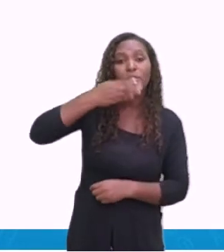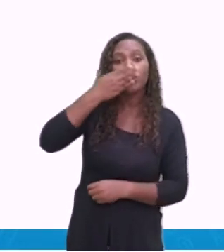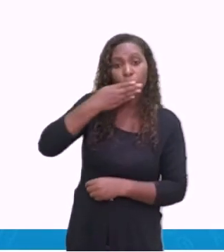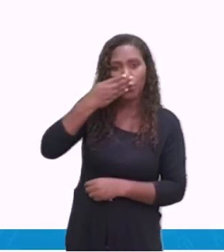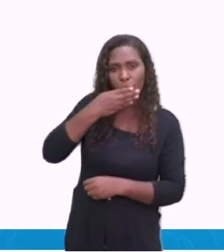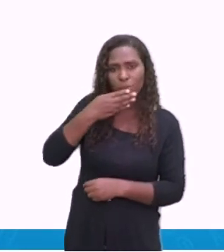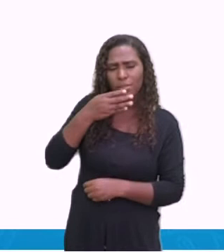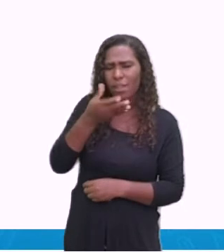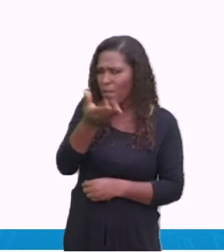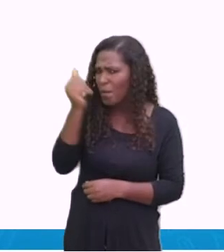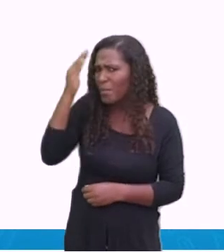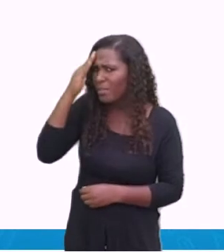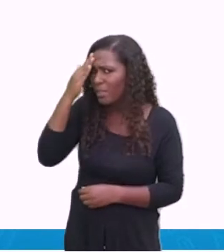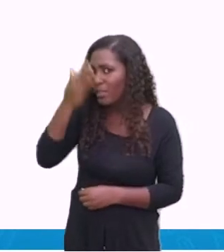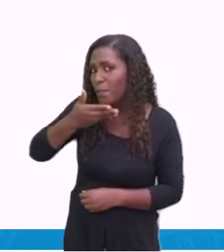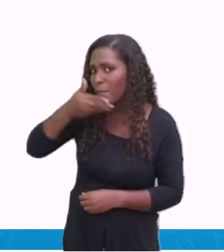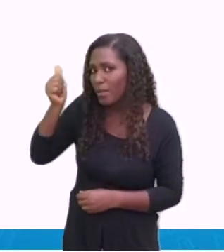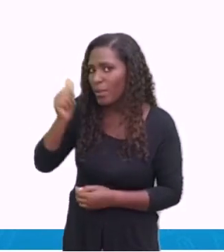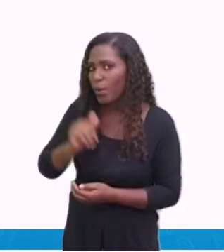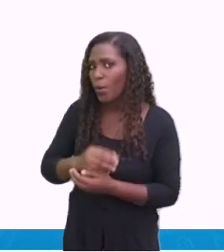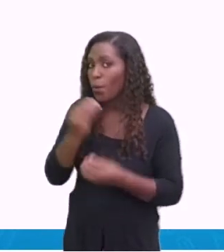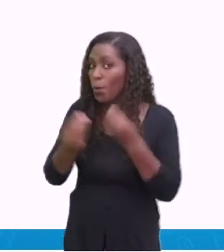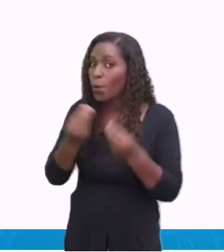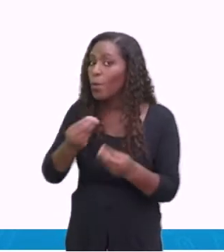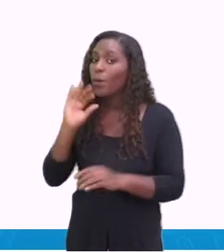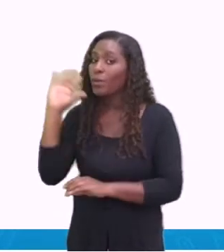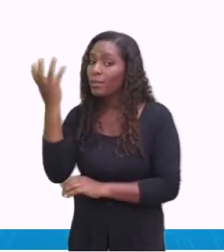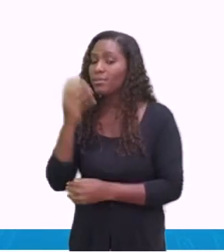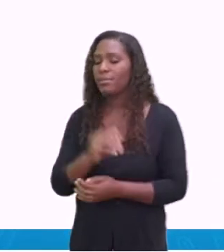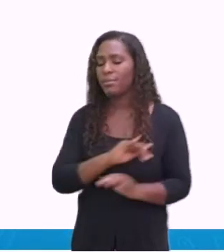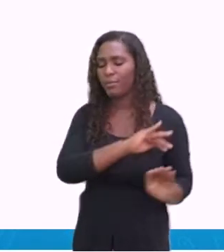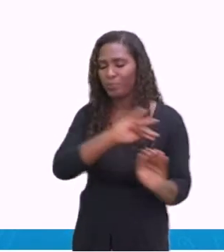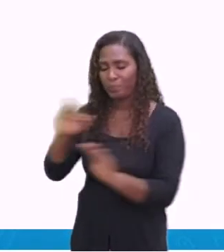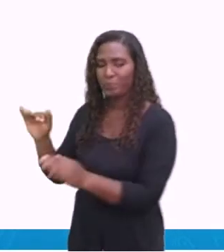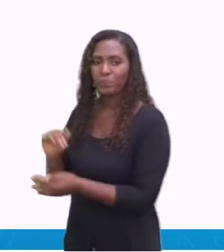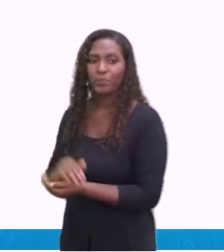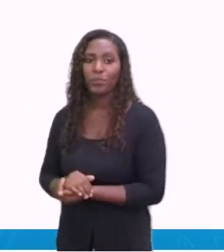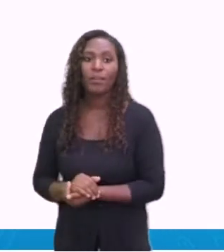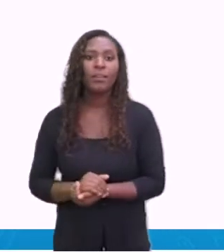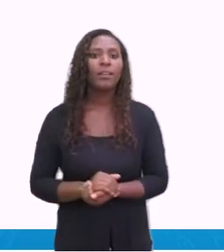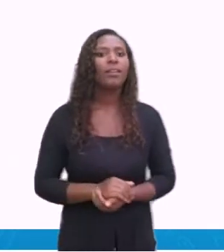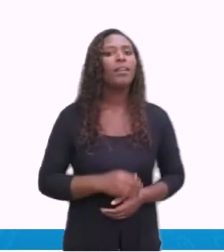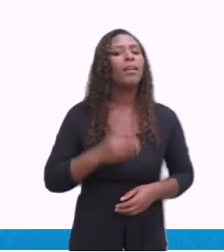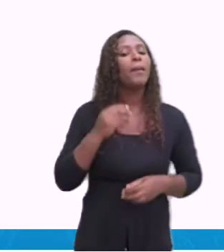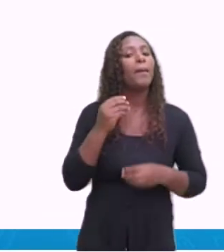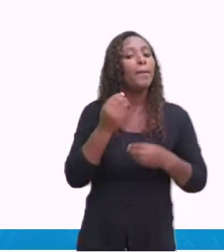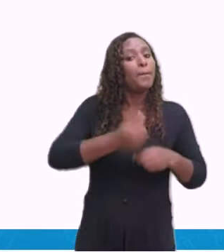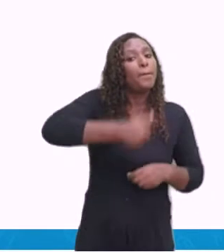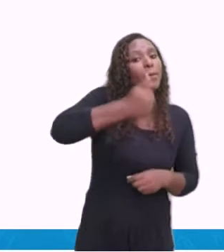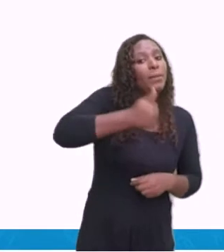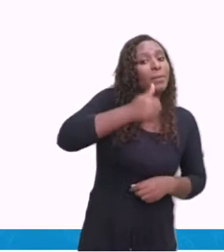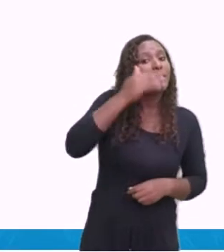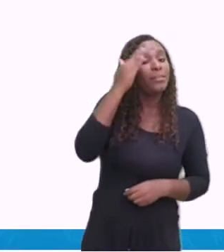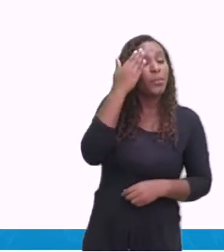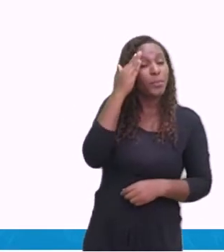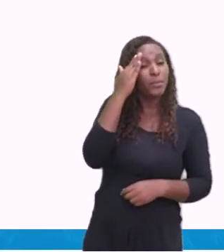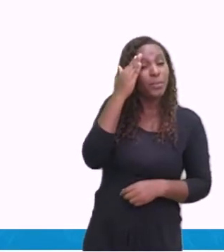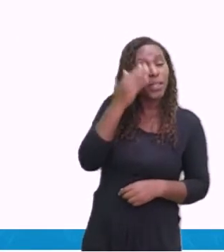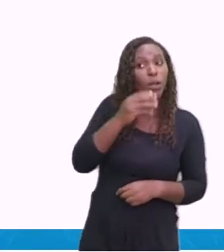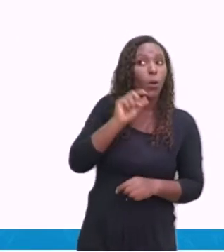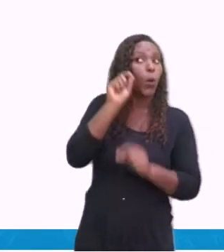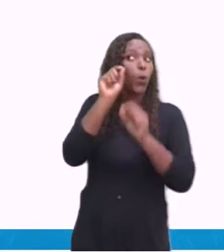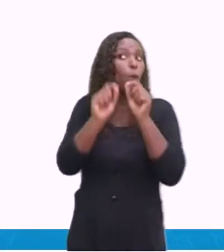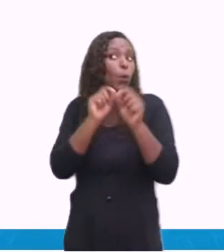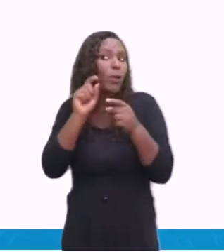lá. Para iniciar este processo, nós temos que entender o que e como a